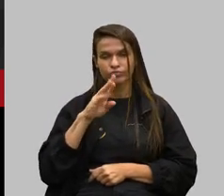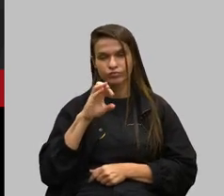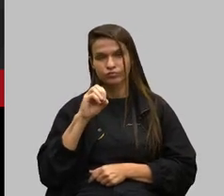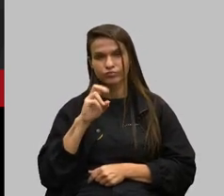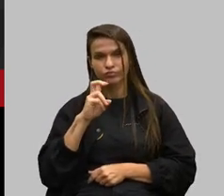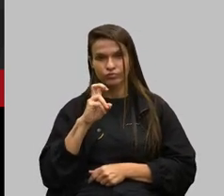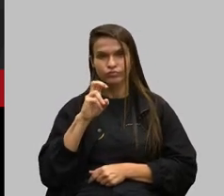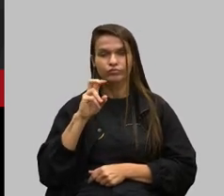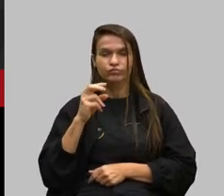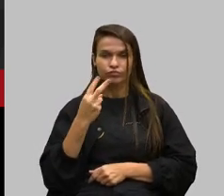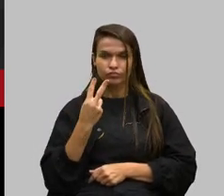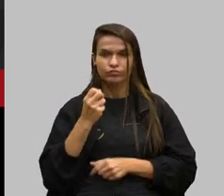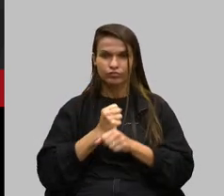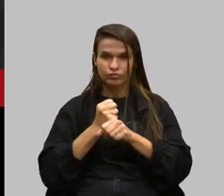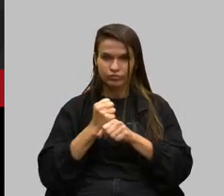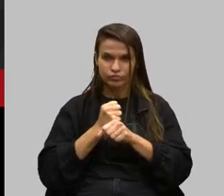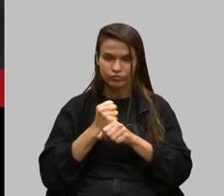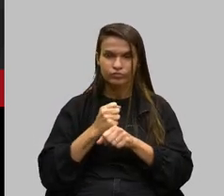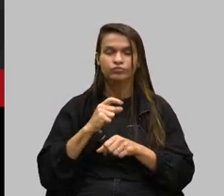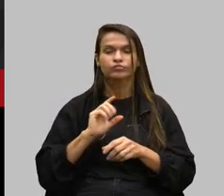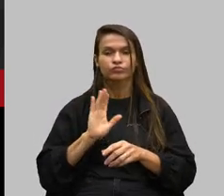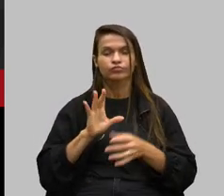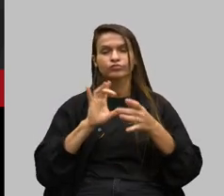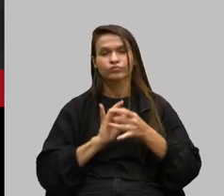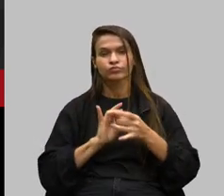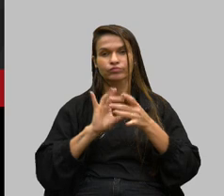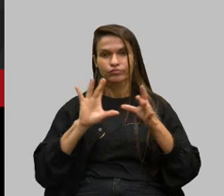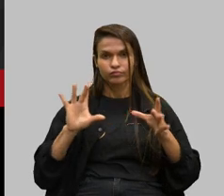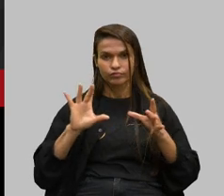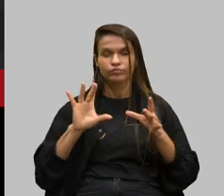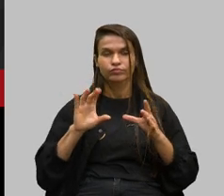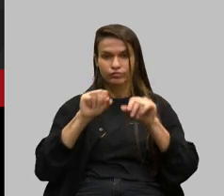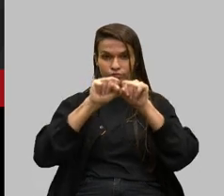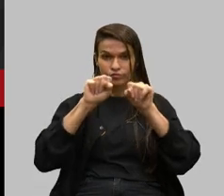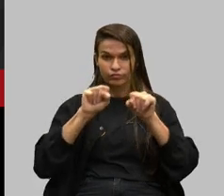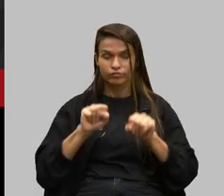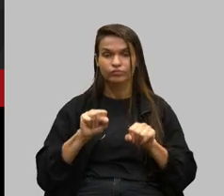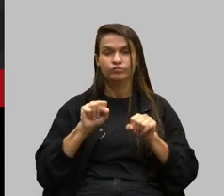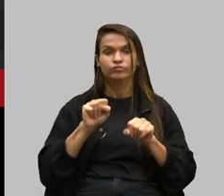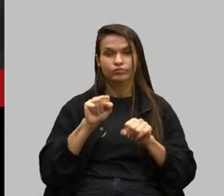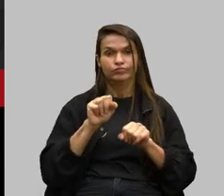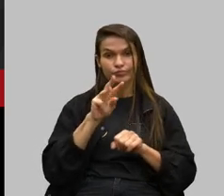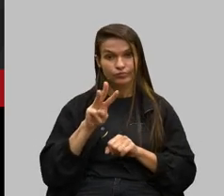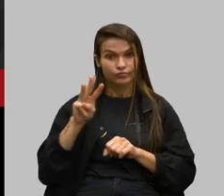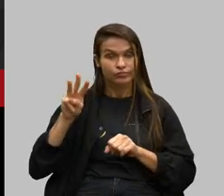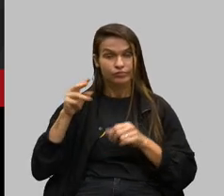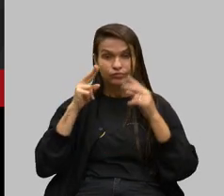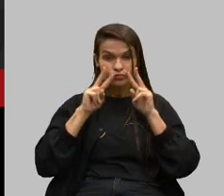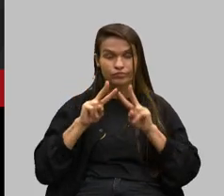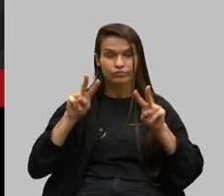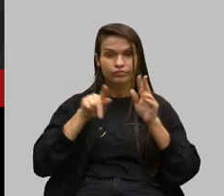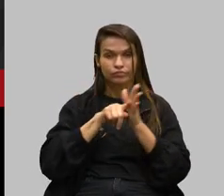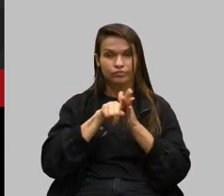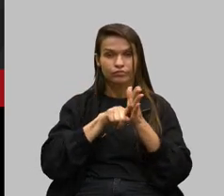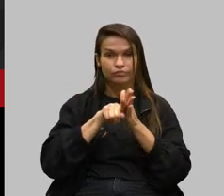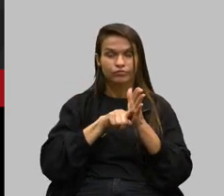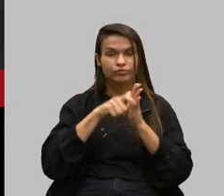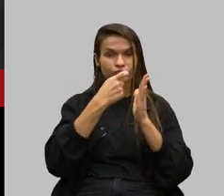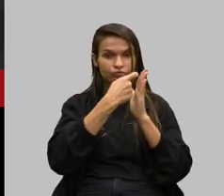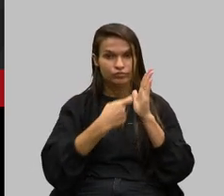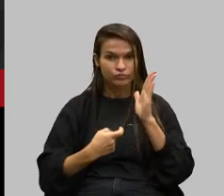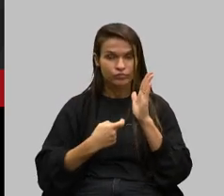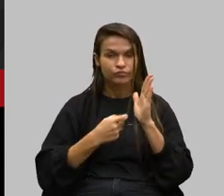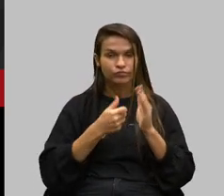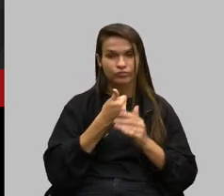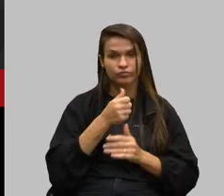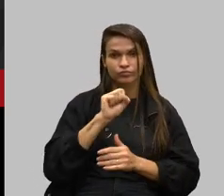Acervo histórico do diário já estão disponíveis no site para visualização e para pesquisa textual de